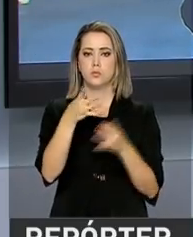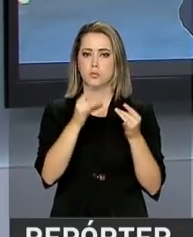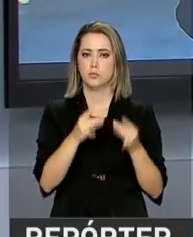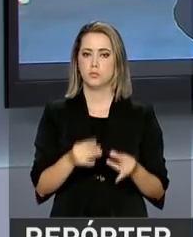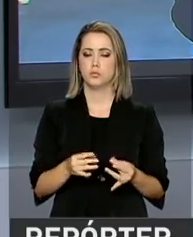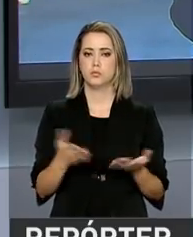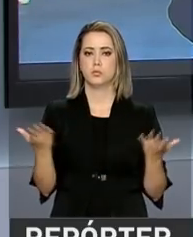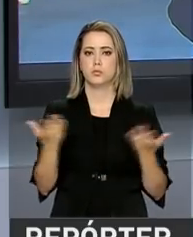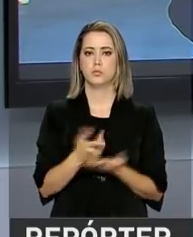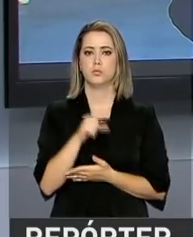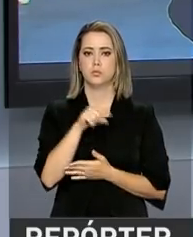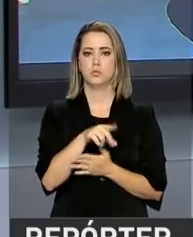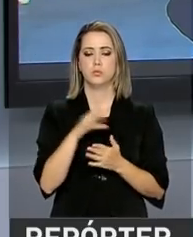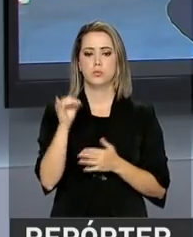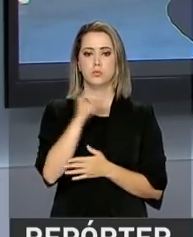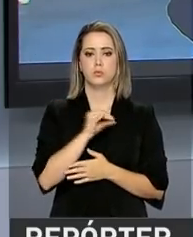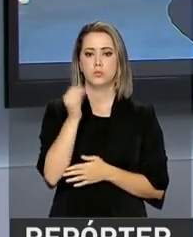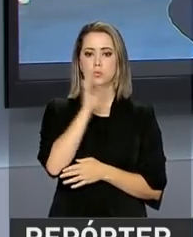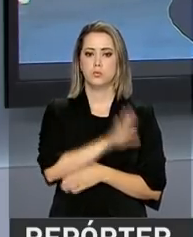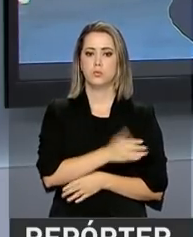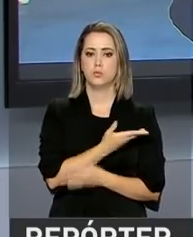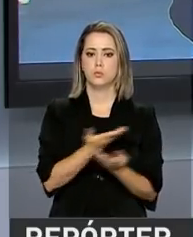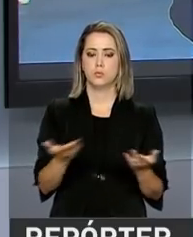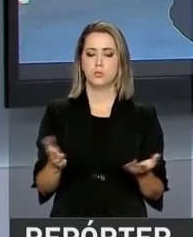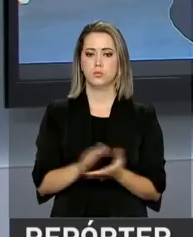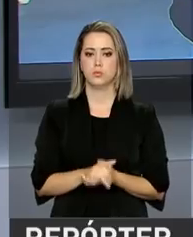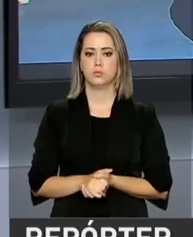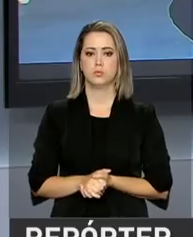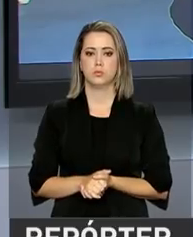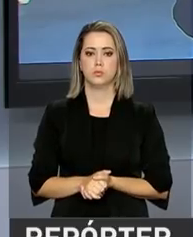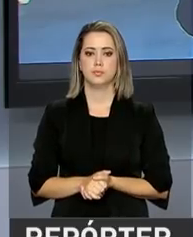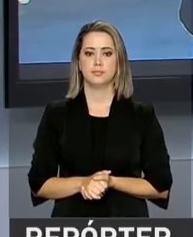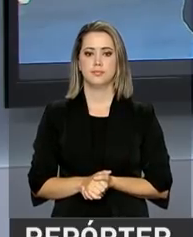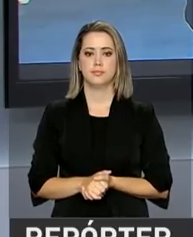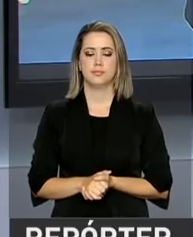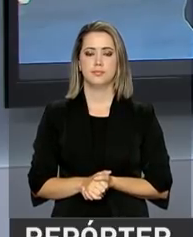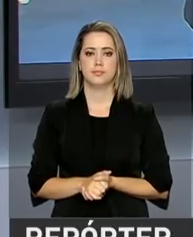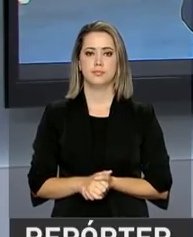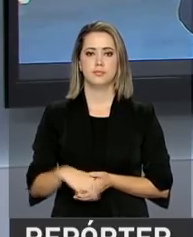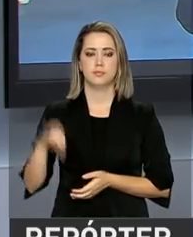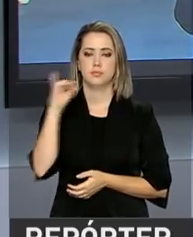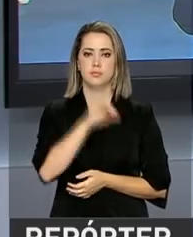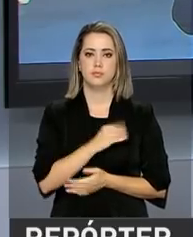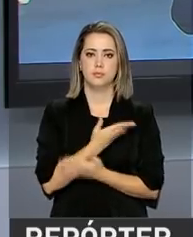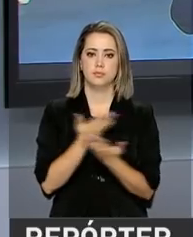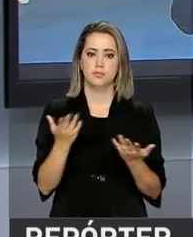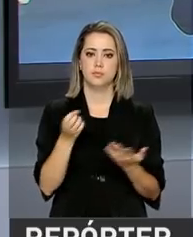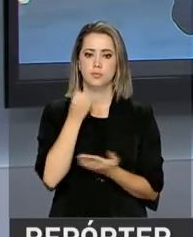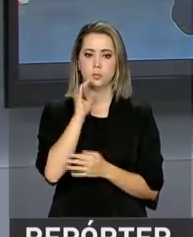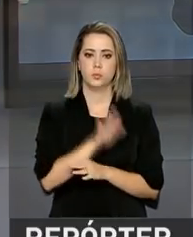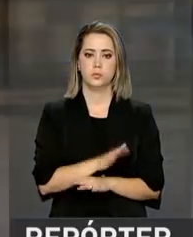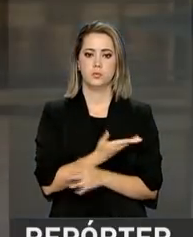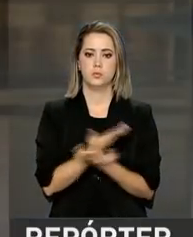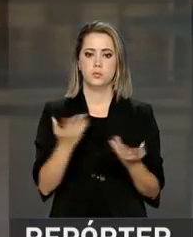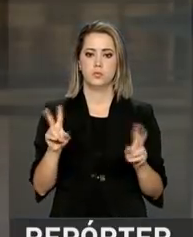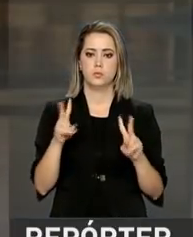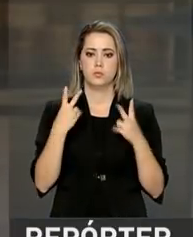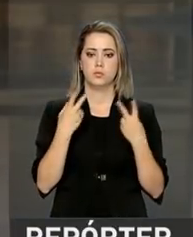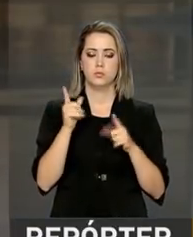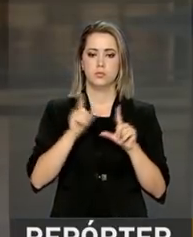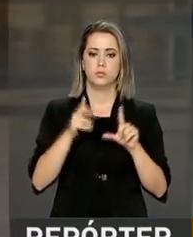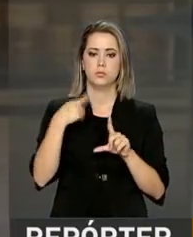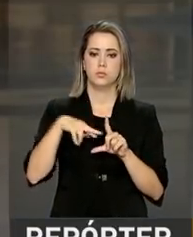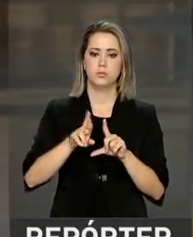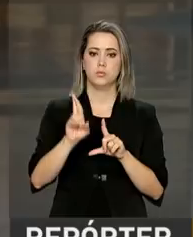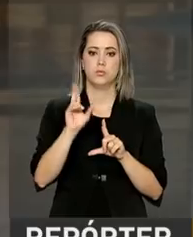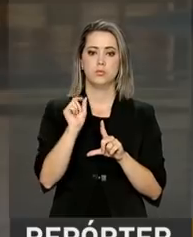Neto, ao vivo. Ô João Pedro, boa tarde mais uma vez para você. Oi, Leandro, para você também uma boa tarde a todos que nos assistem